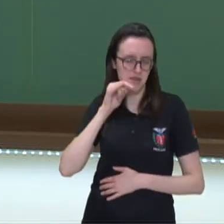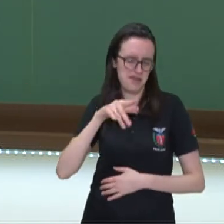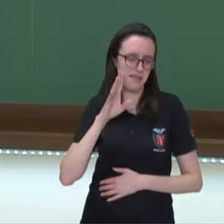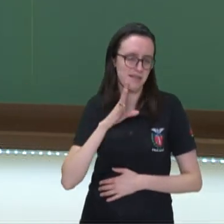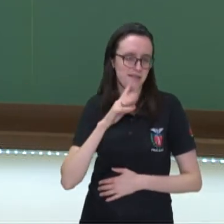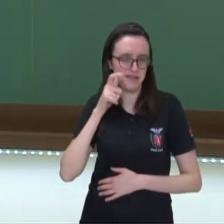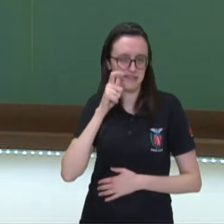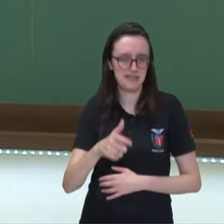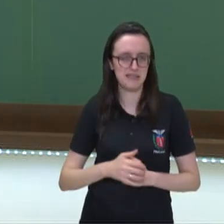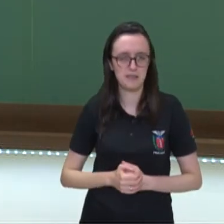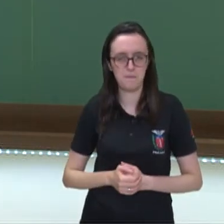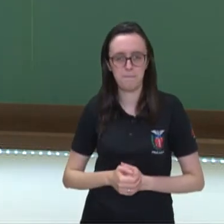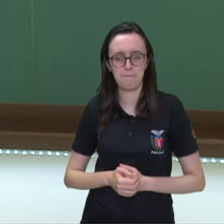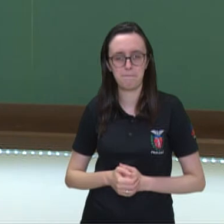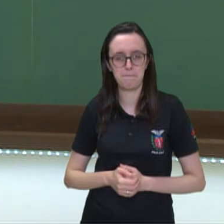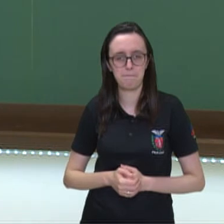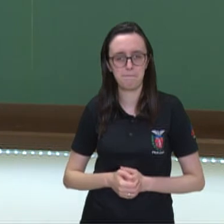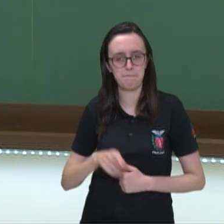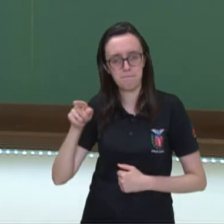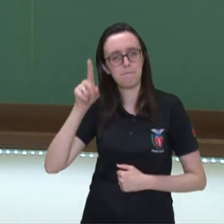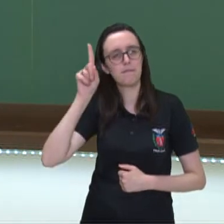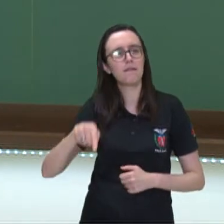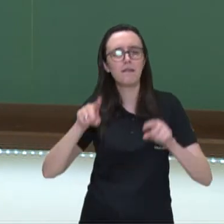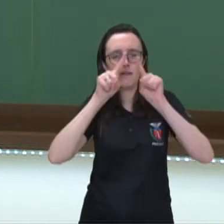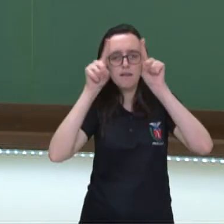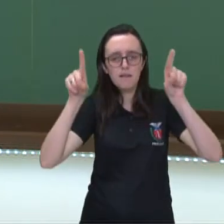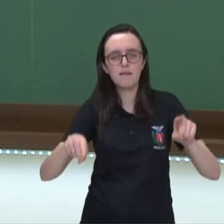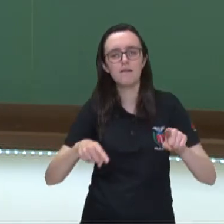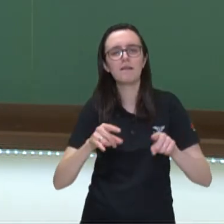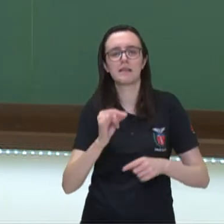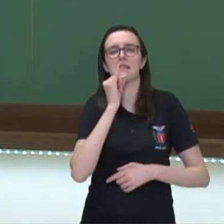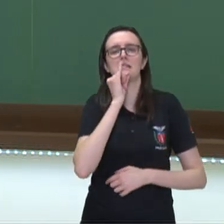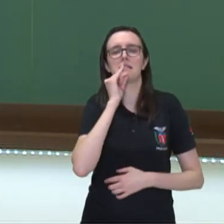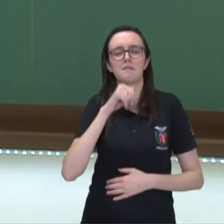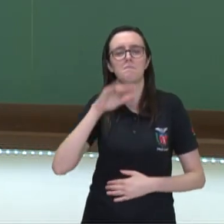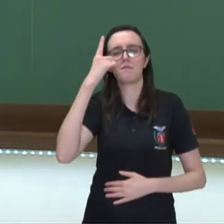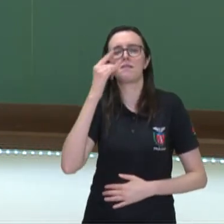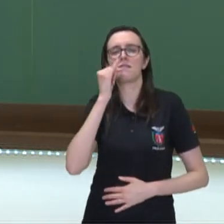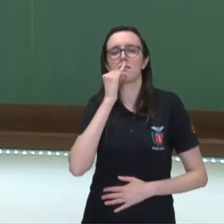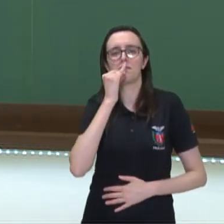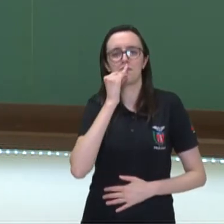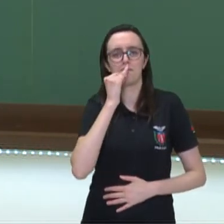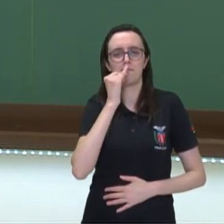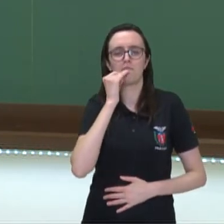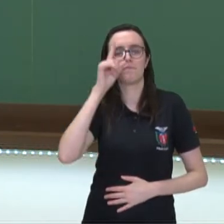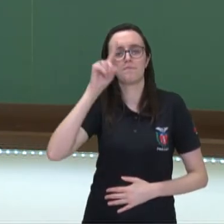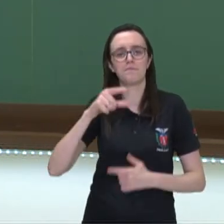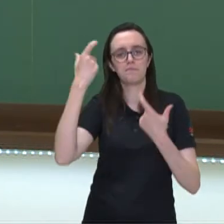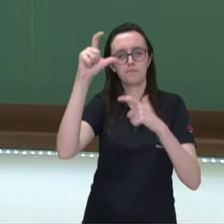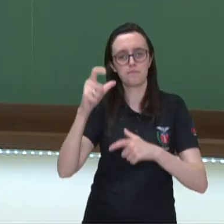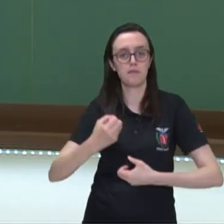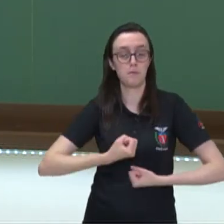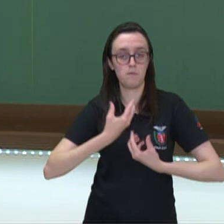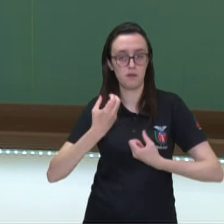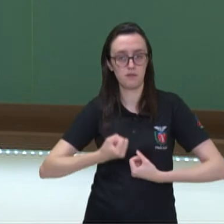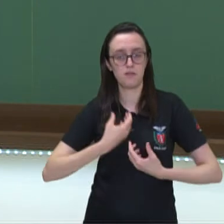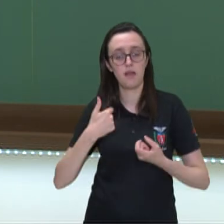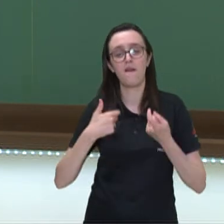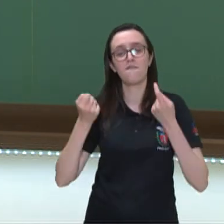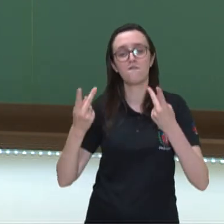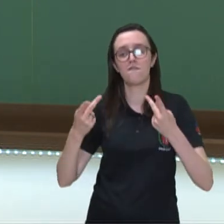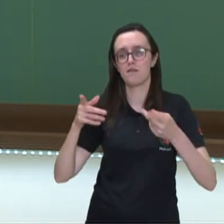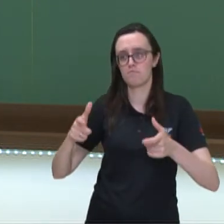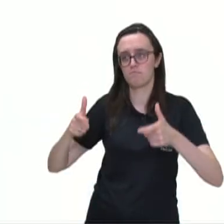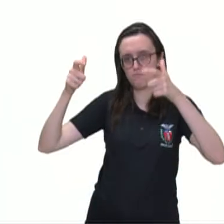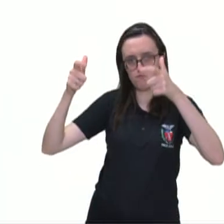bem interessante, tá? E aqui eu trago um exemplo para você, mais um exemplo, de classificado poético. Vendo